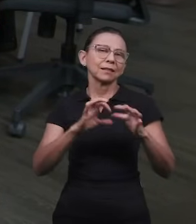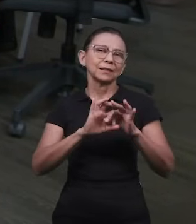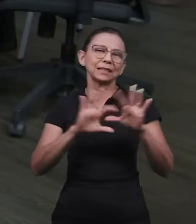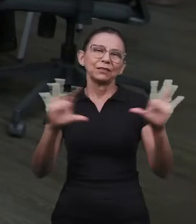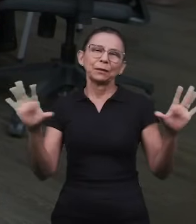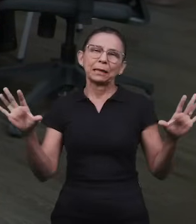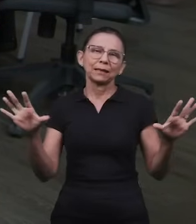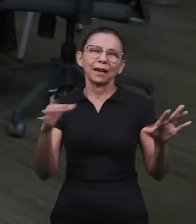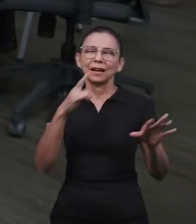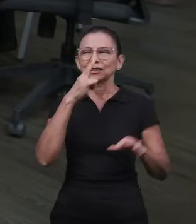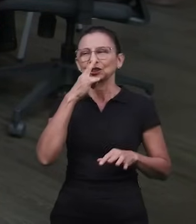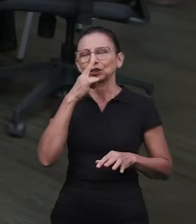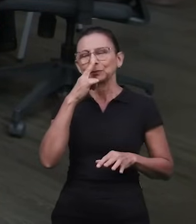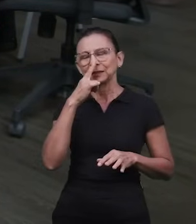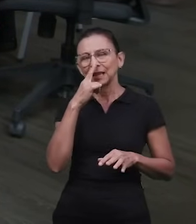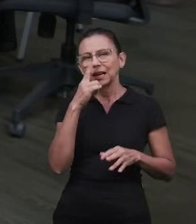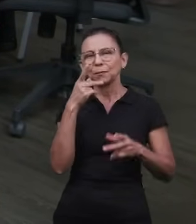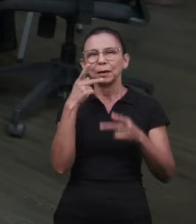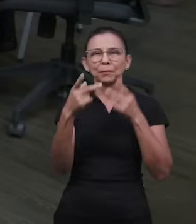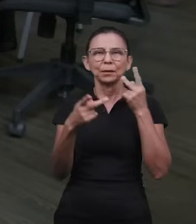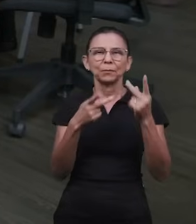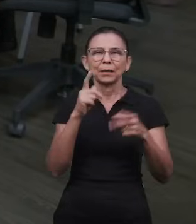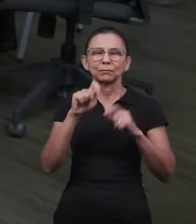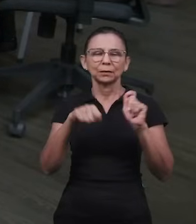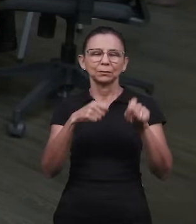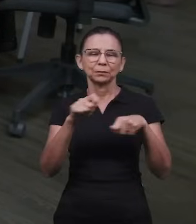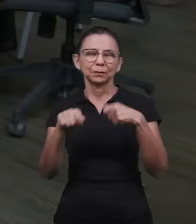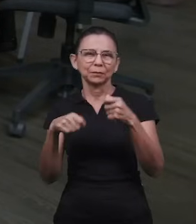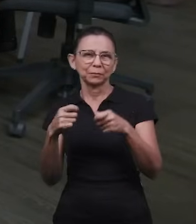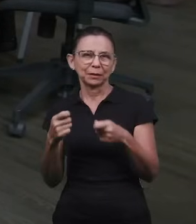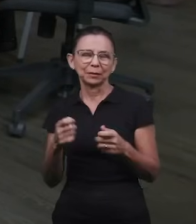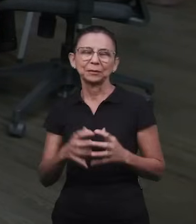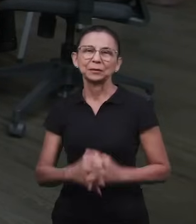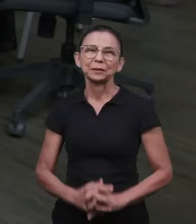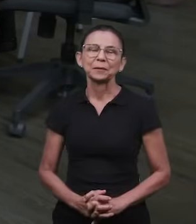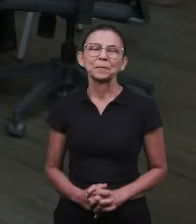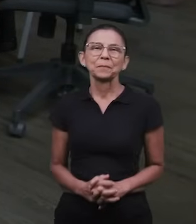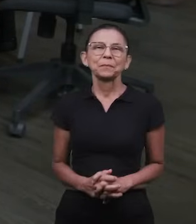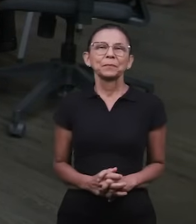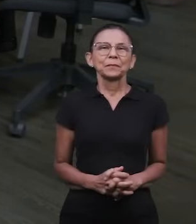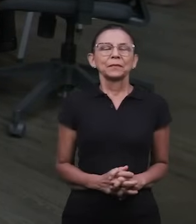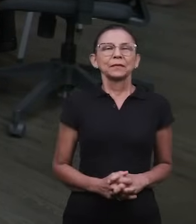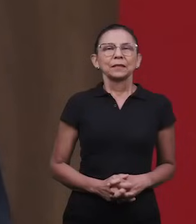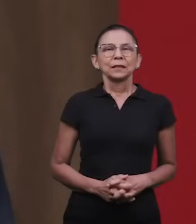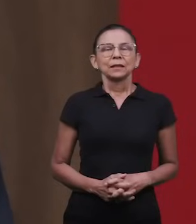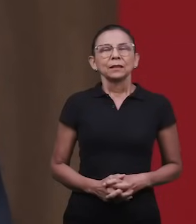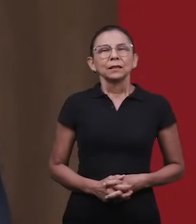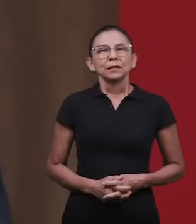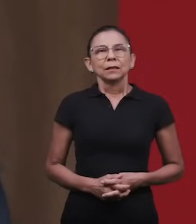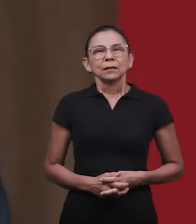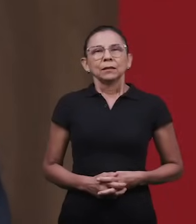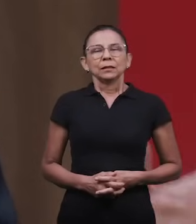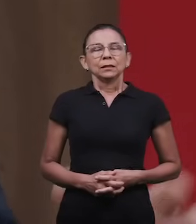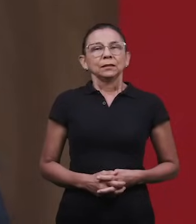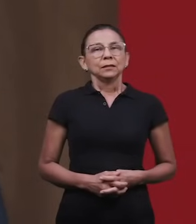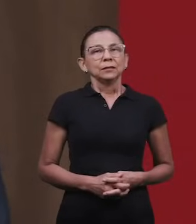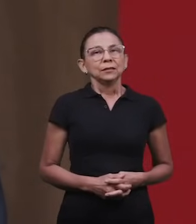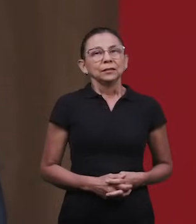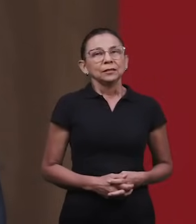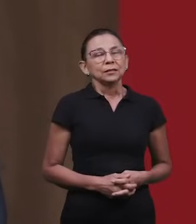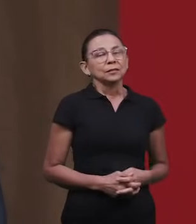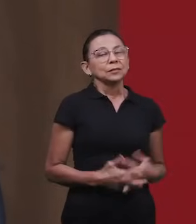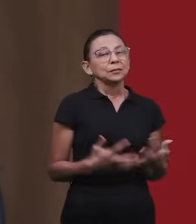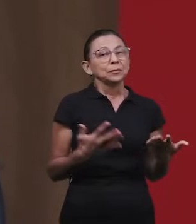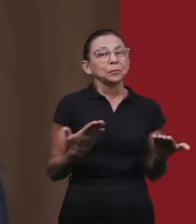analisar bem, quando o irmão seu fala isso, uma irmã, um pai, um familiar que está junto ali, na verdade está